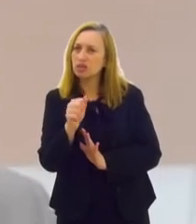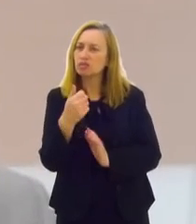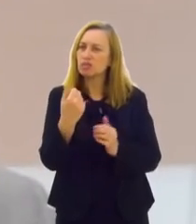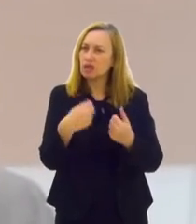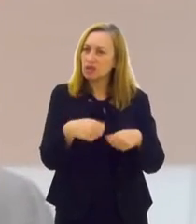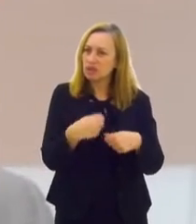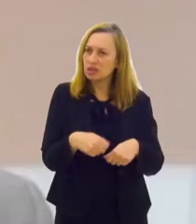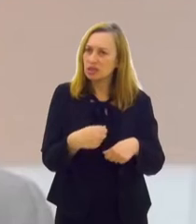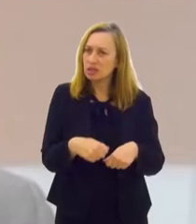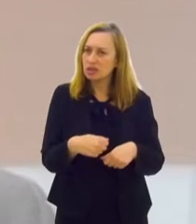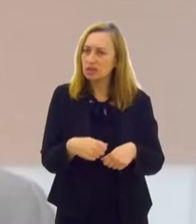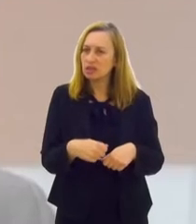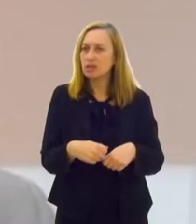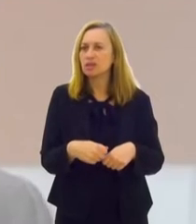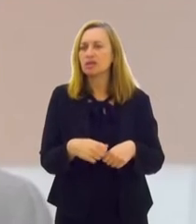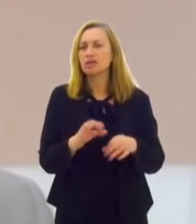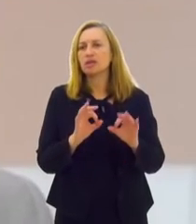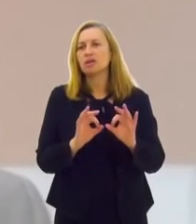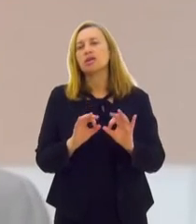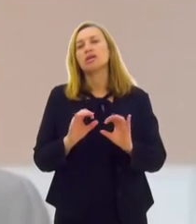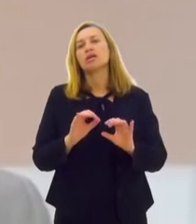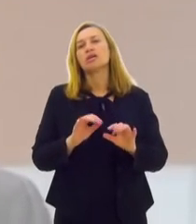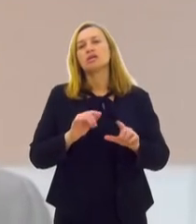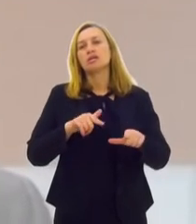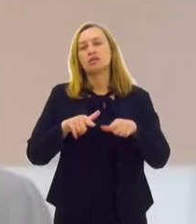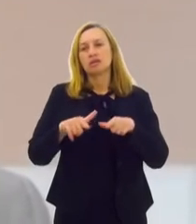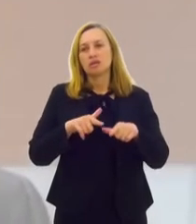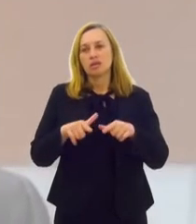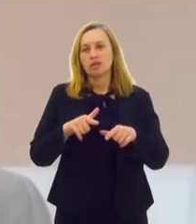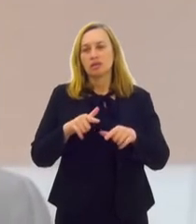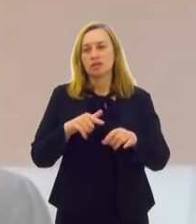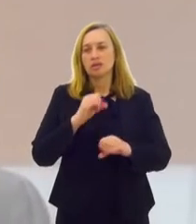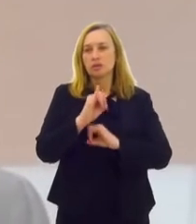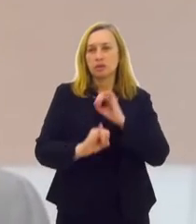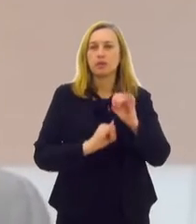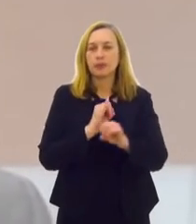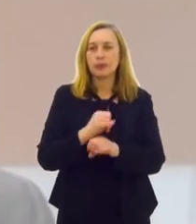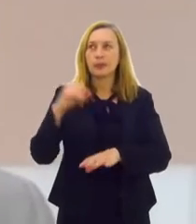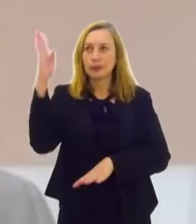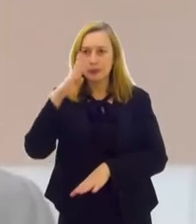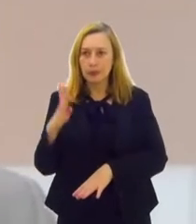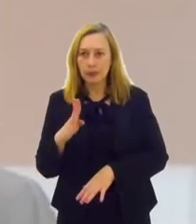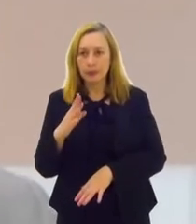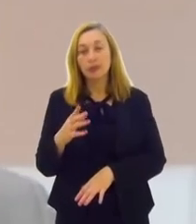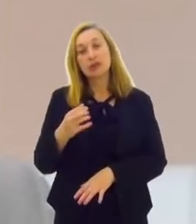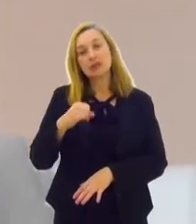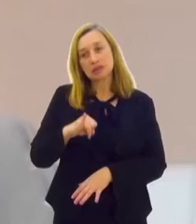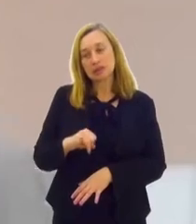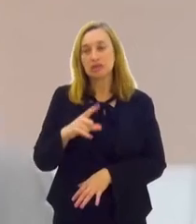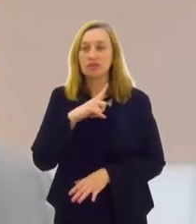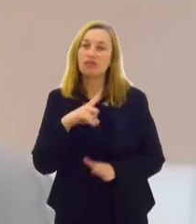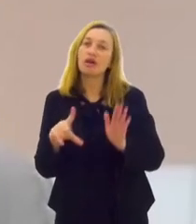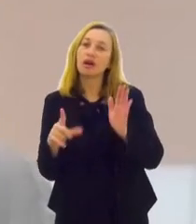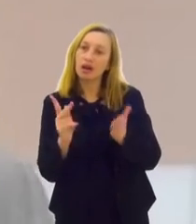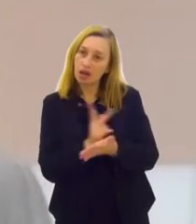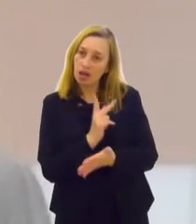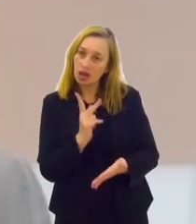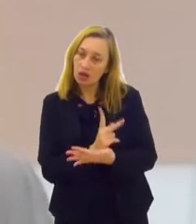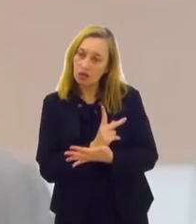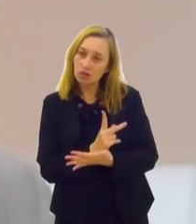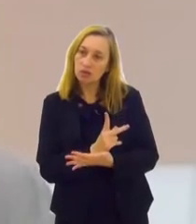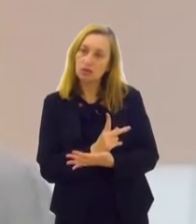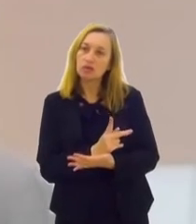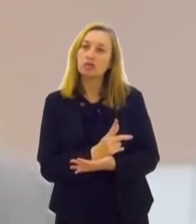têm que ser hospedadas em provedor de serviço na internet estabelecido no Brasil. Até para se houver alguma